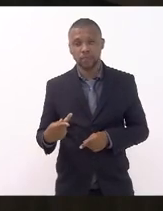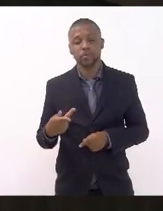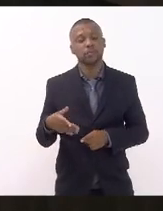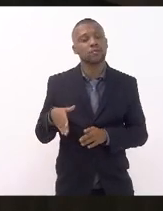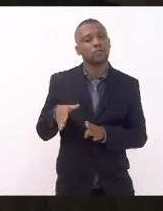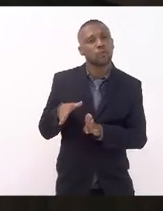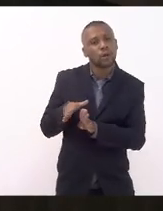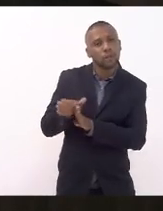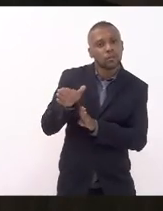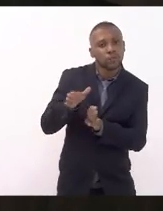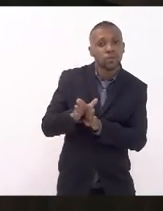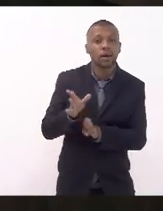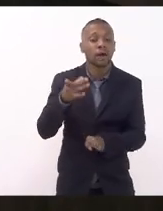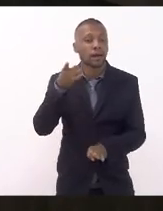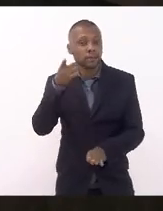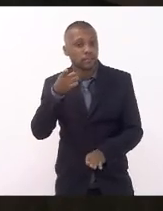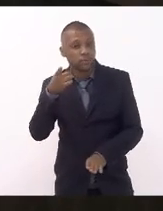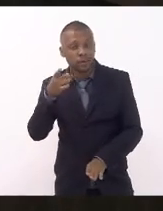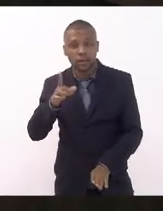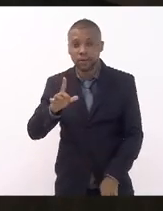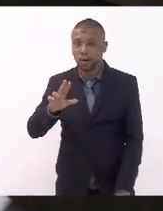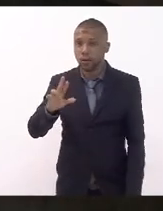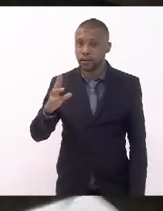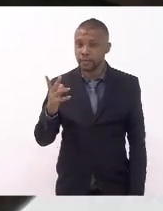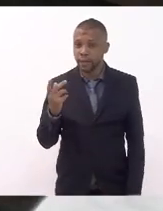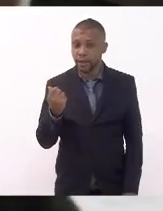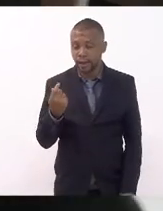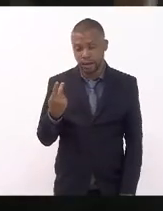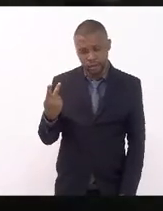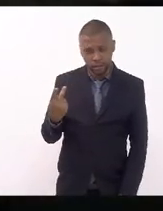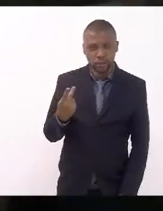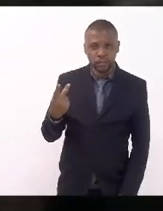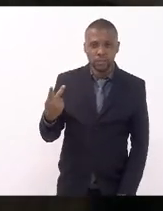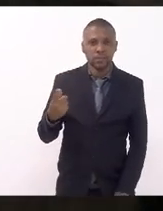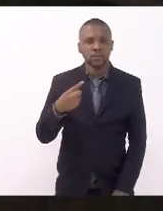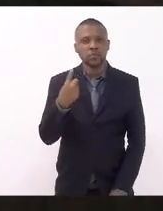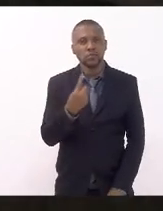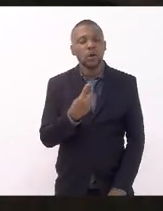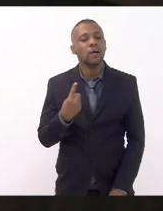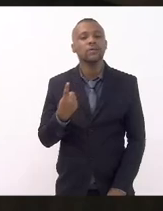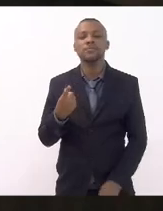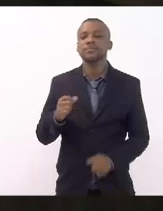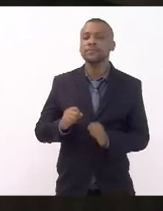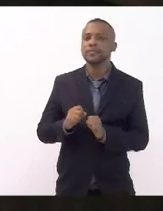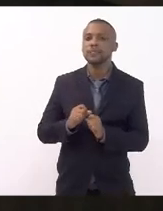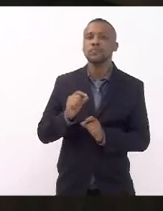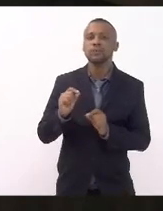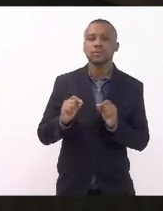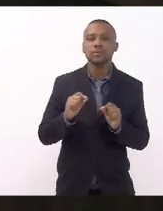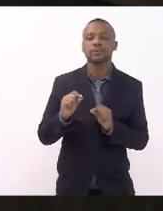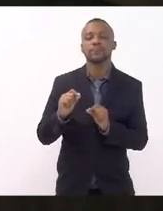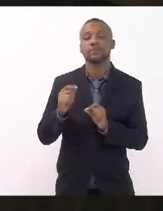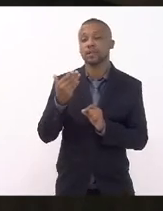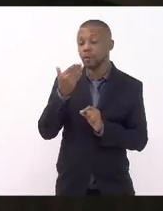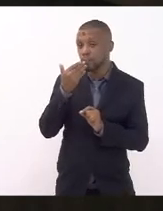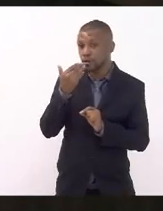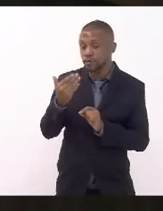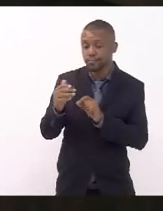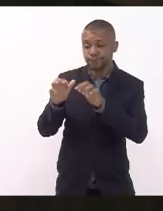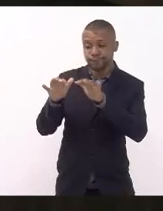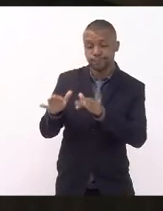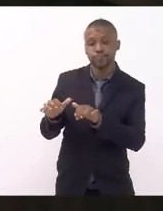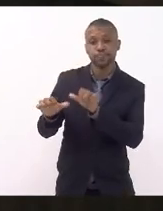orientou a deputada Lucinha e a mim que entrássemos para alterar a lei